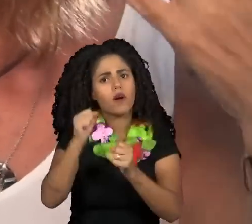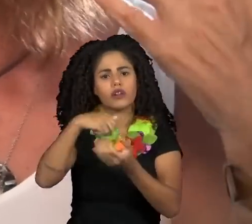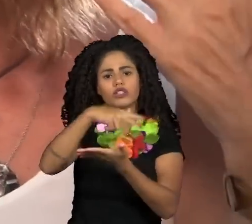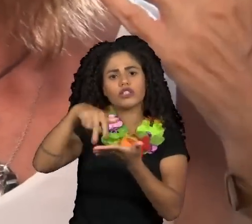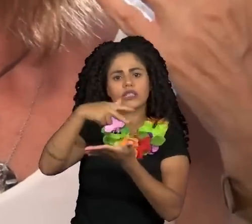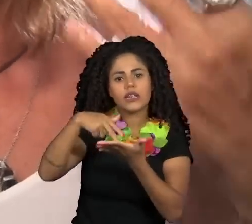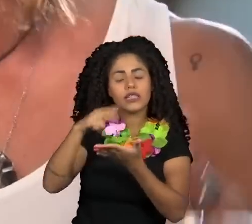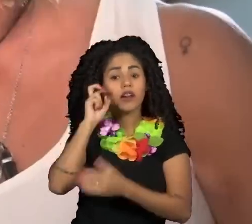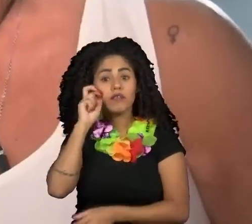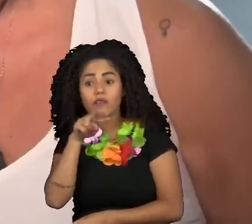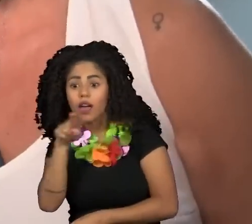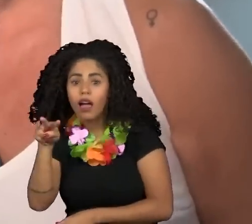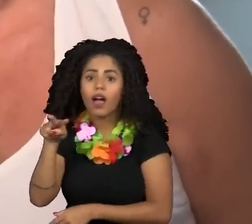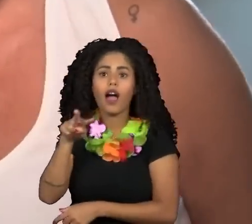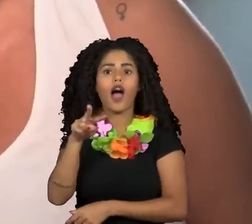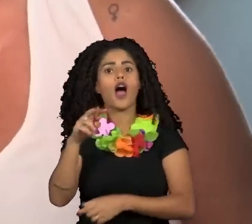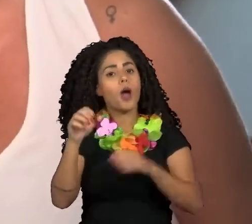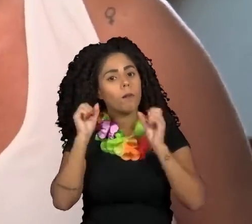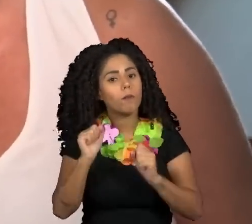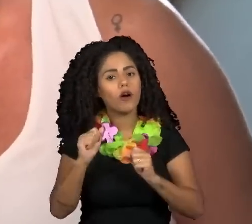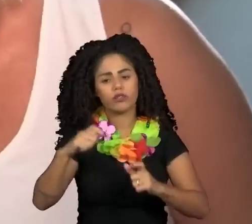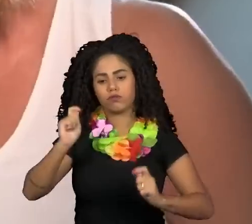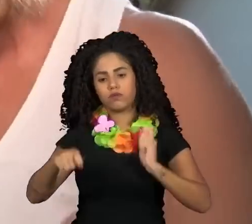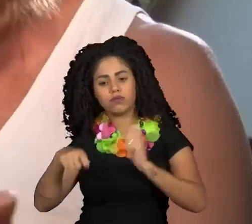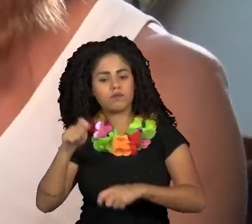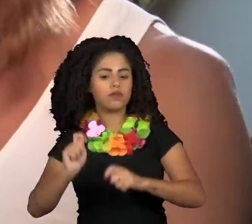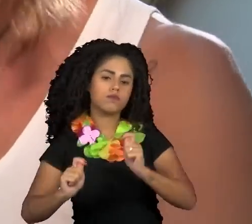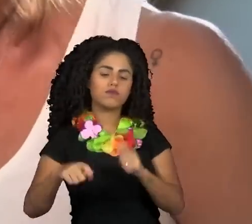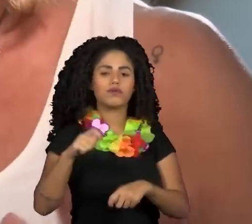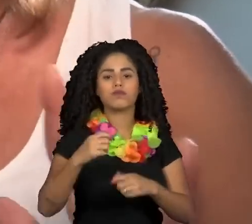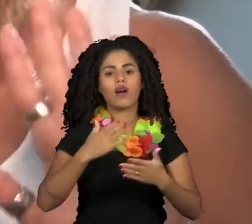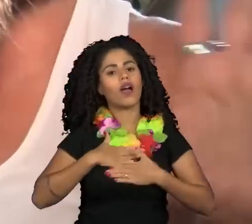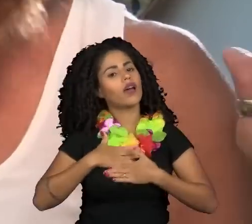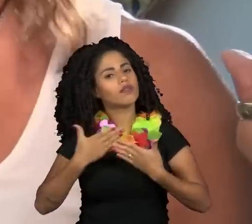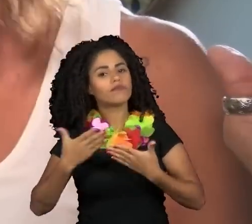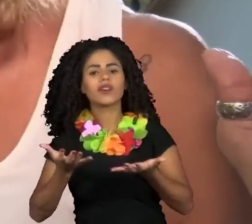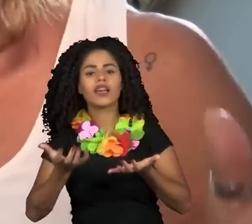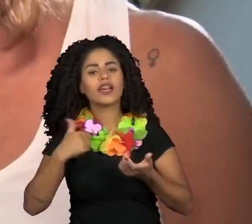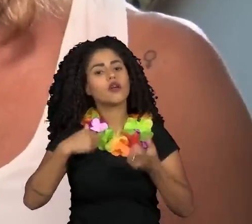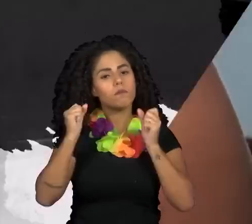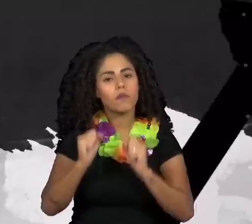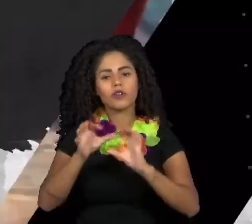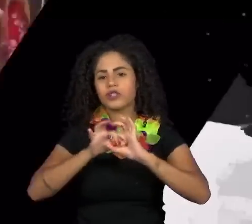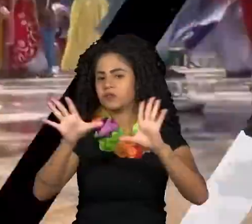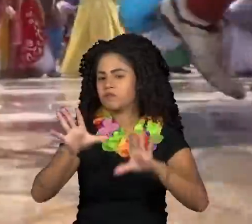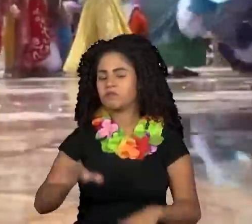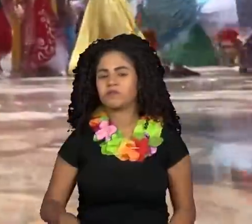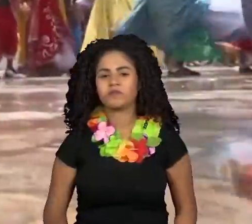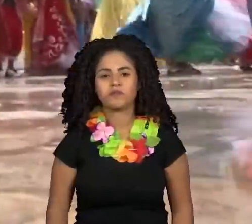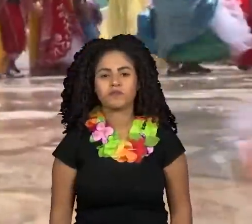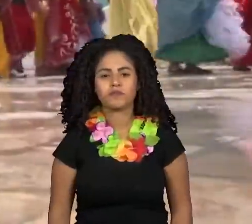orquestra de metal ou uma orquestra de pau e cordas e que queira evoluir. É o frevo.